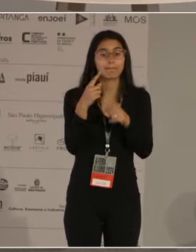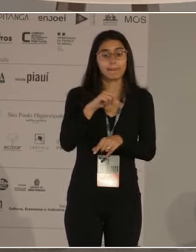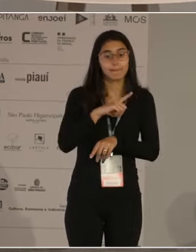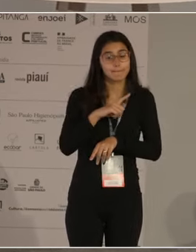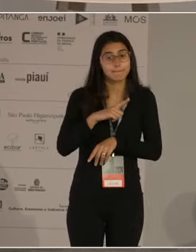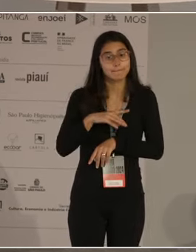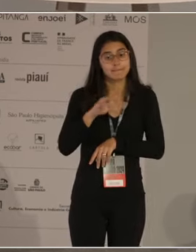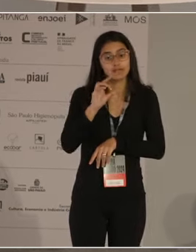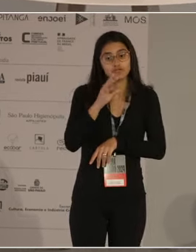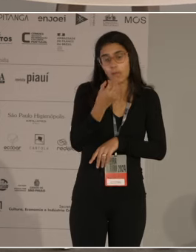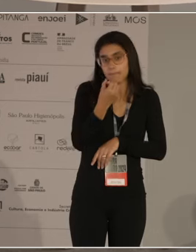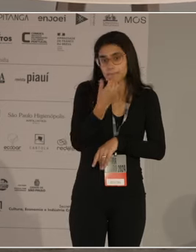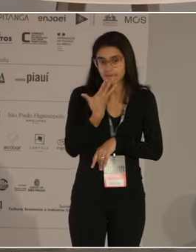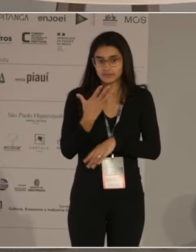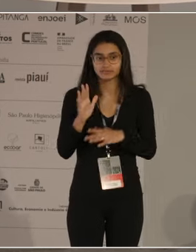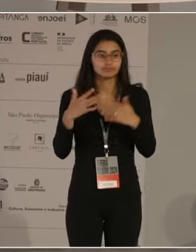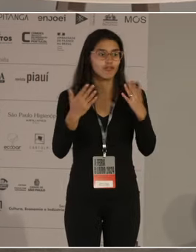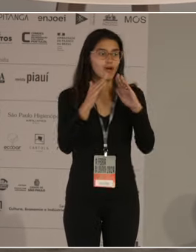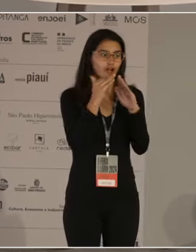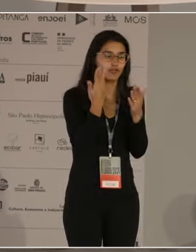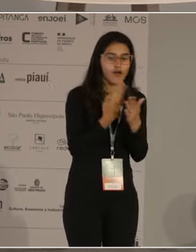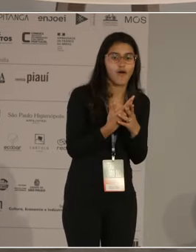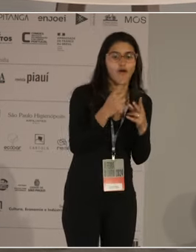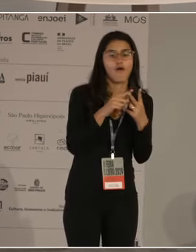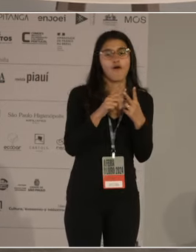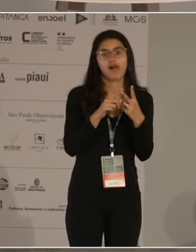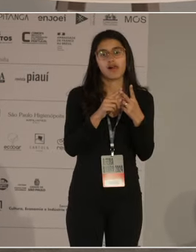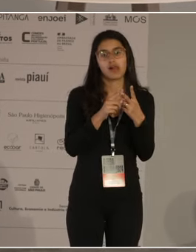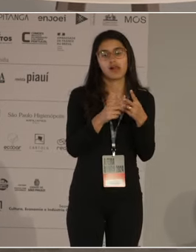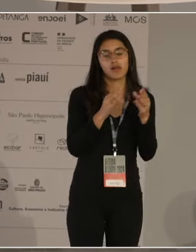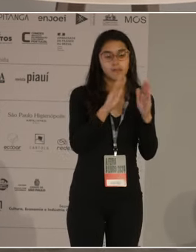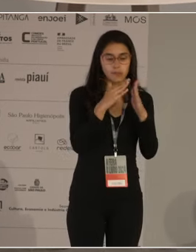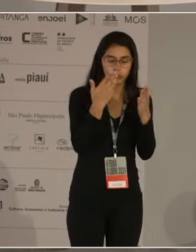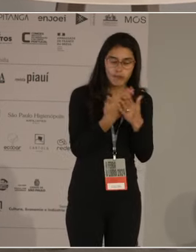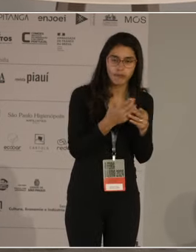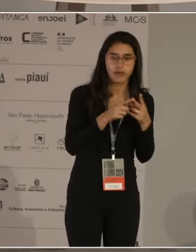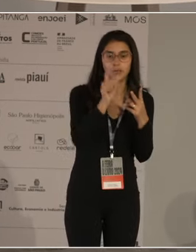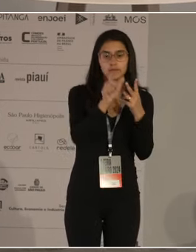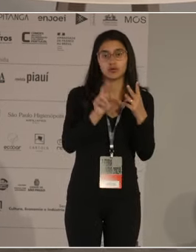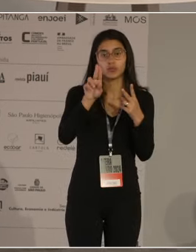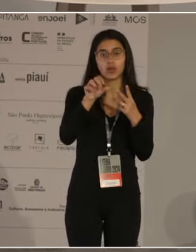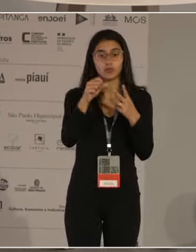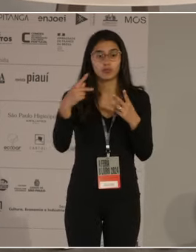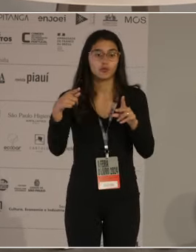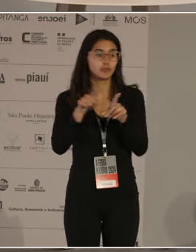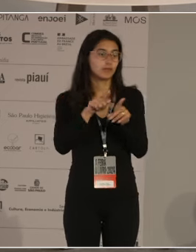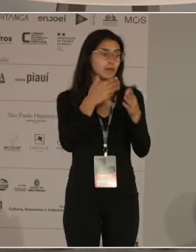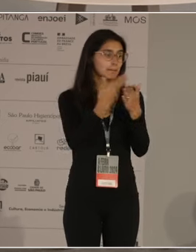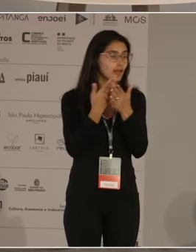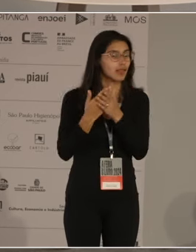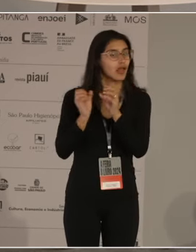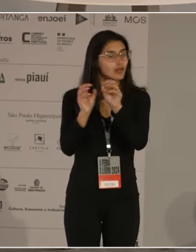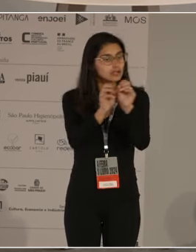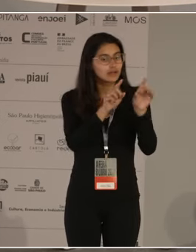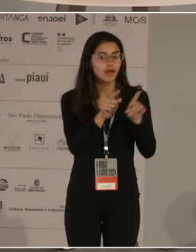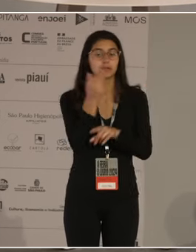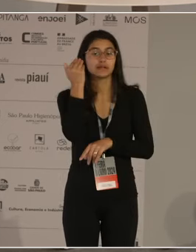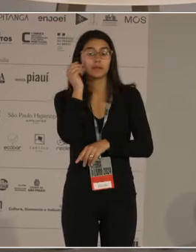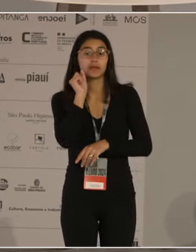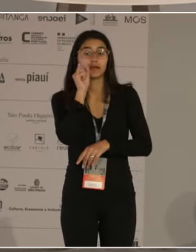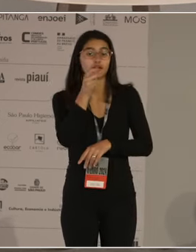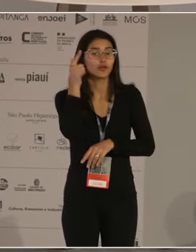só benesses. Né? Então, a escola, a Nied levou a escola, levou o pessoal da USP para dar aula. Né? Ela sabia que, se